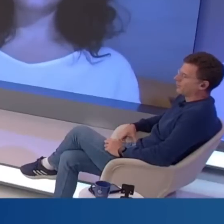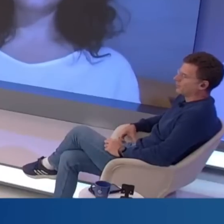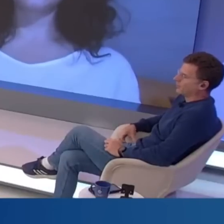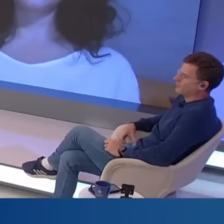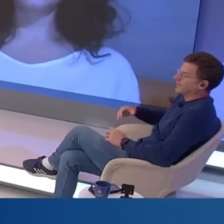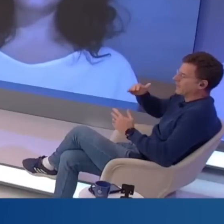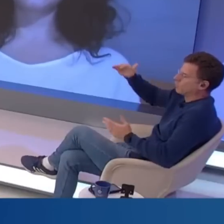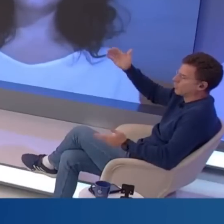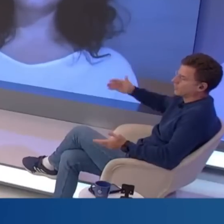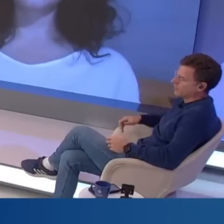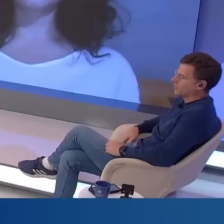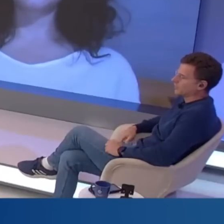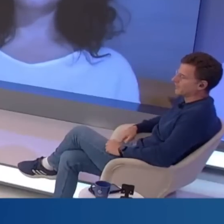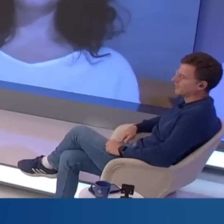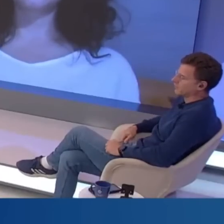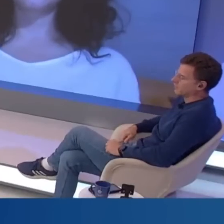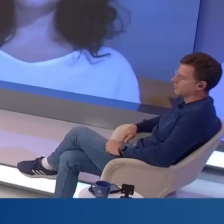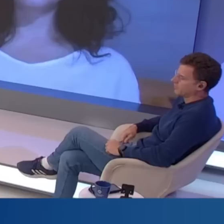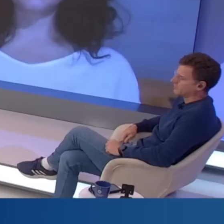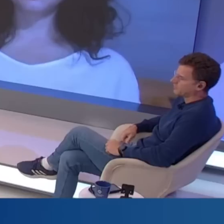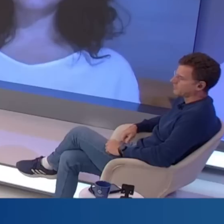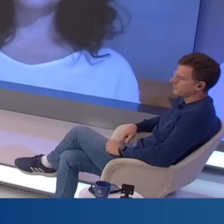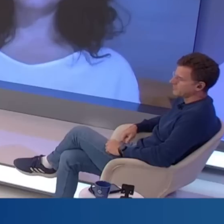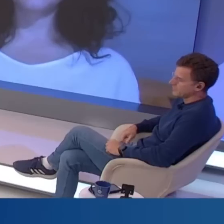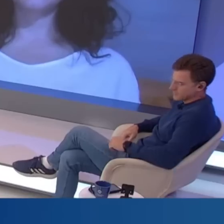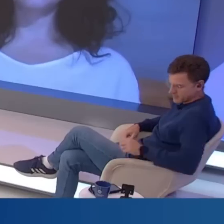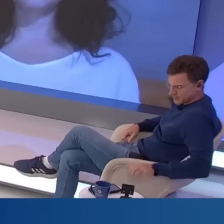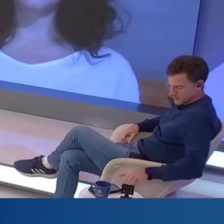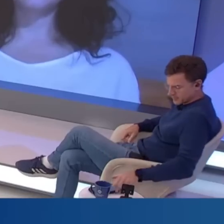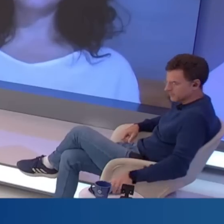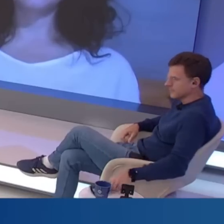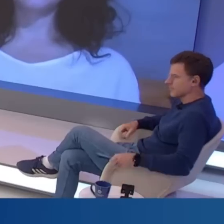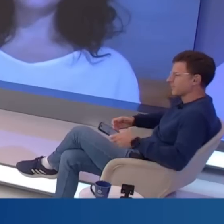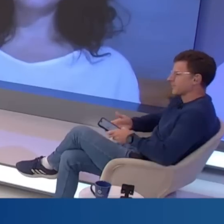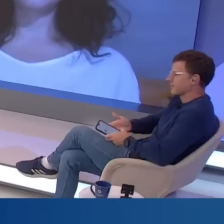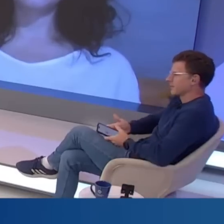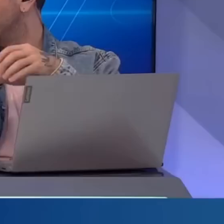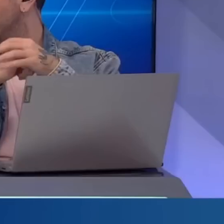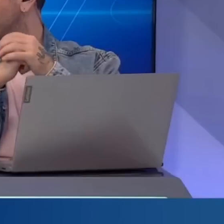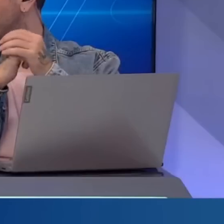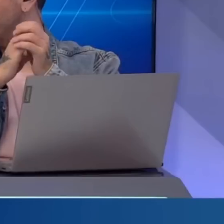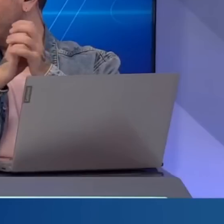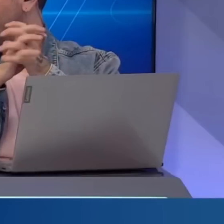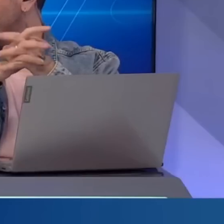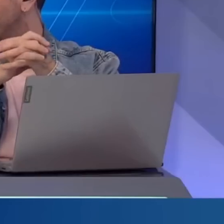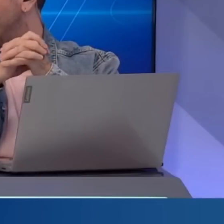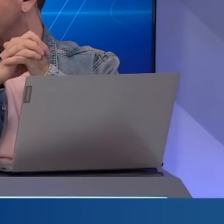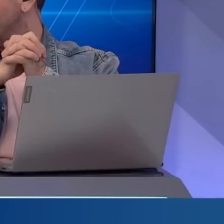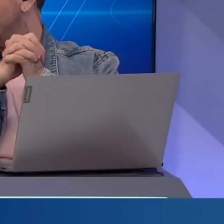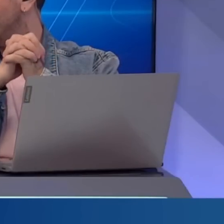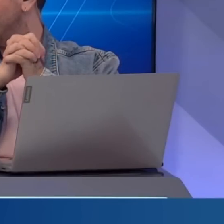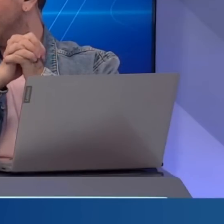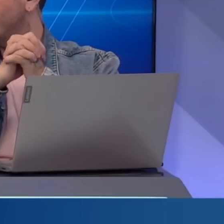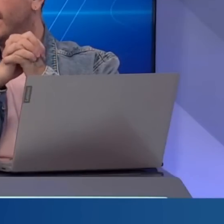toma ali quando mantém os juros em 13,75%. Vamos aproveitar que a Juliane está com a gente para a gente chamar o livro dela também. Queria que você comentasse rapidamente